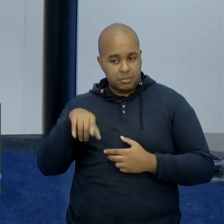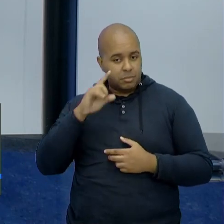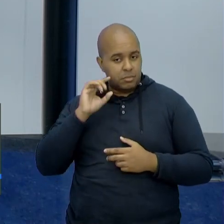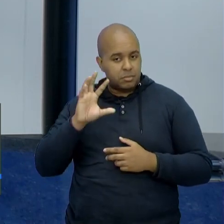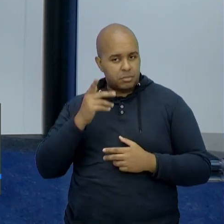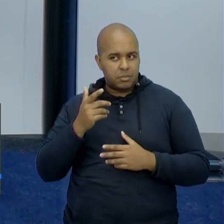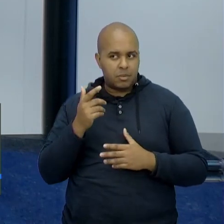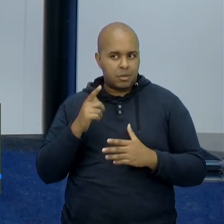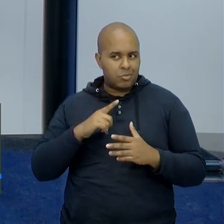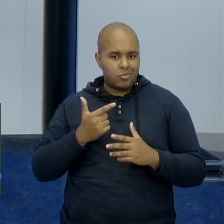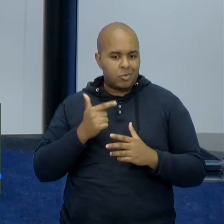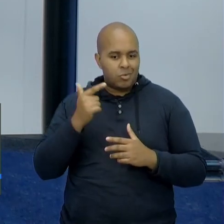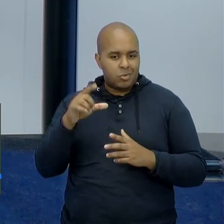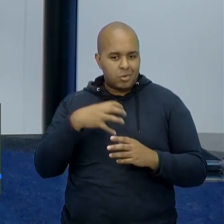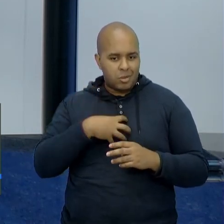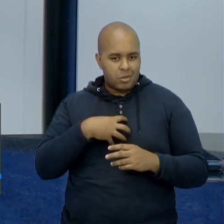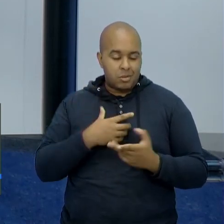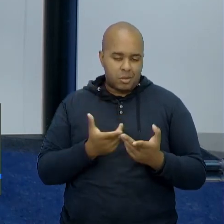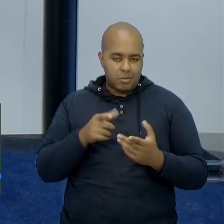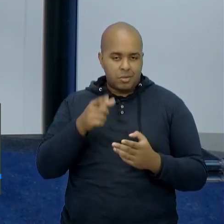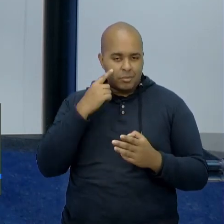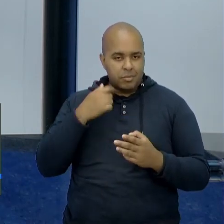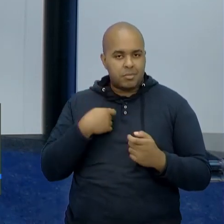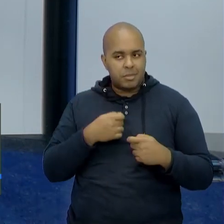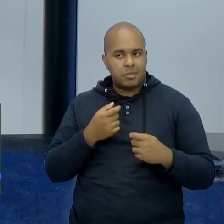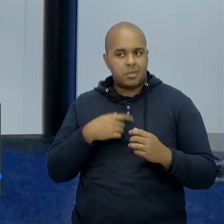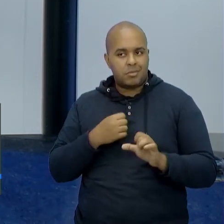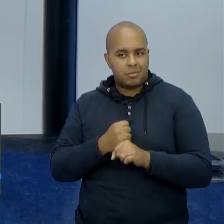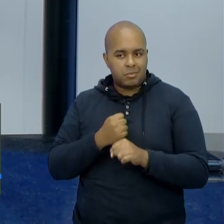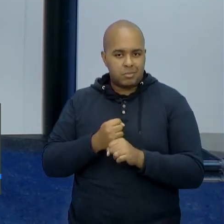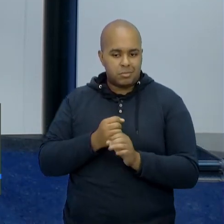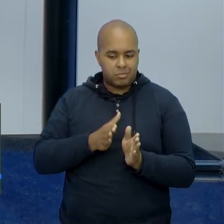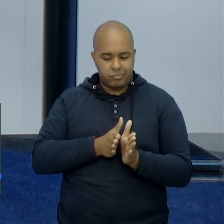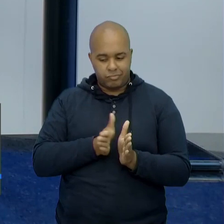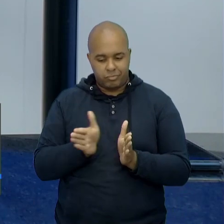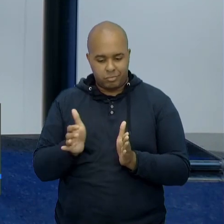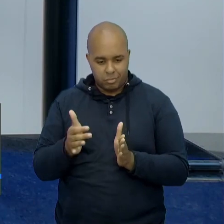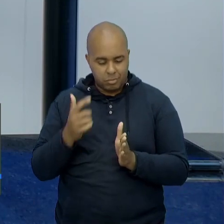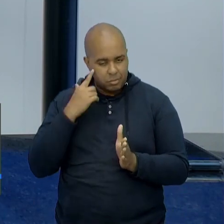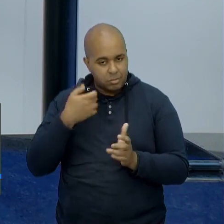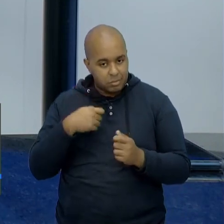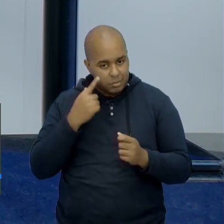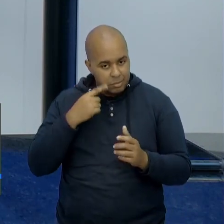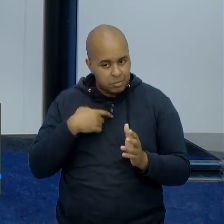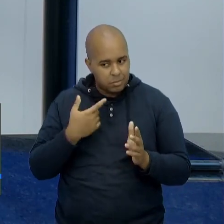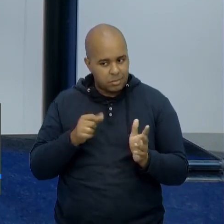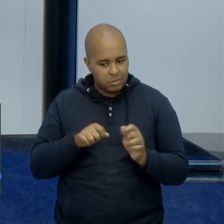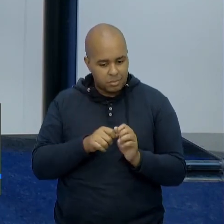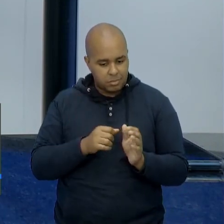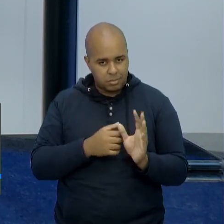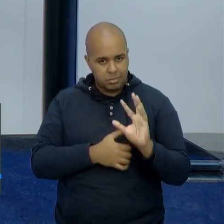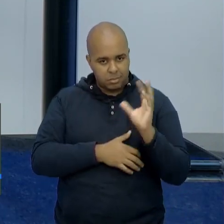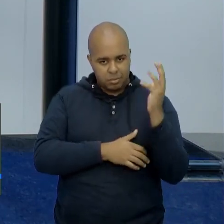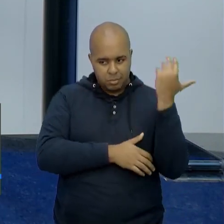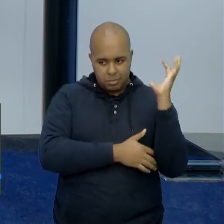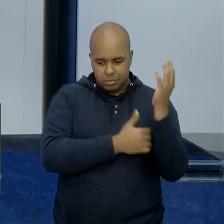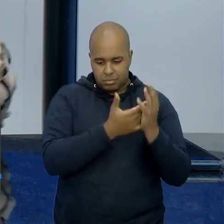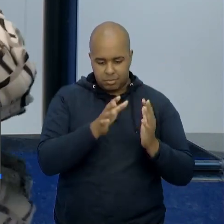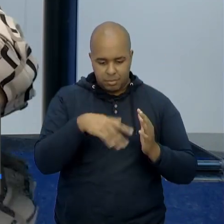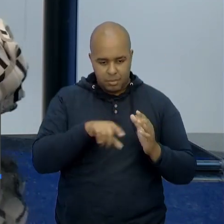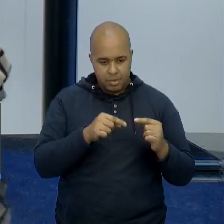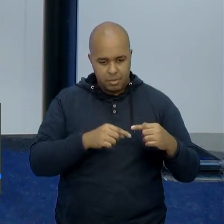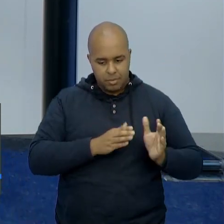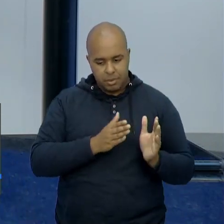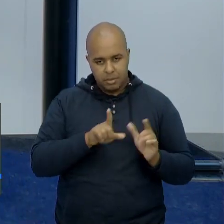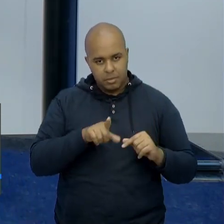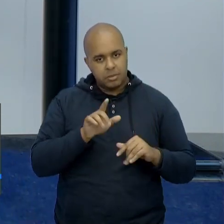acontecer e não tem outro jeito, aí você precisa construir um desvio. Você precisa reflorestar uma área para